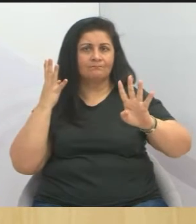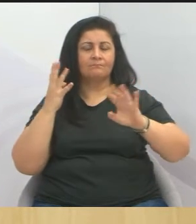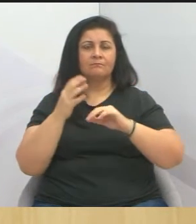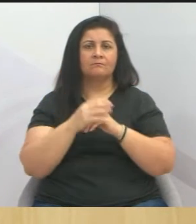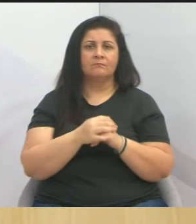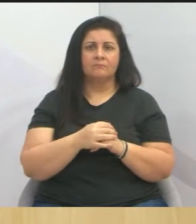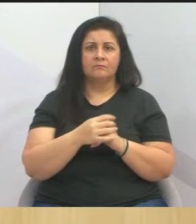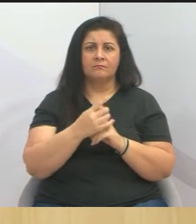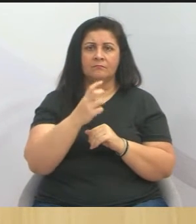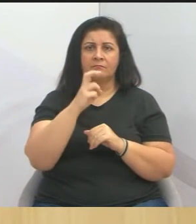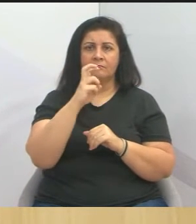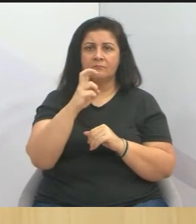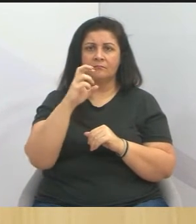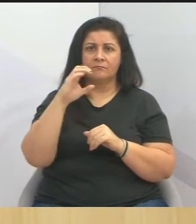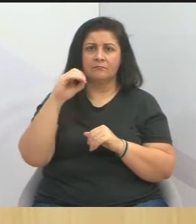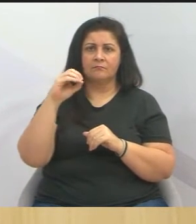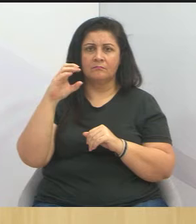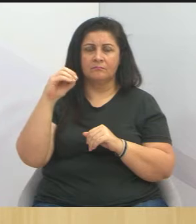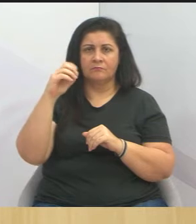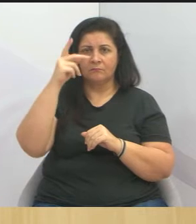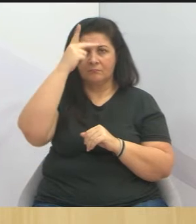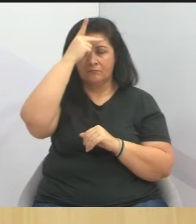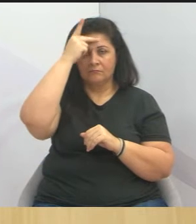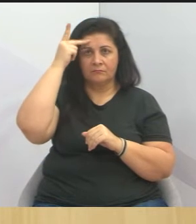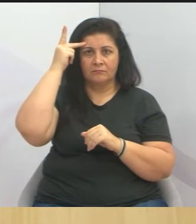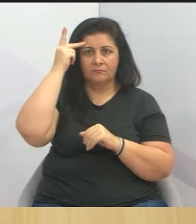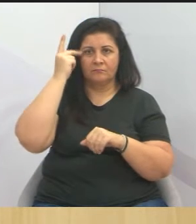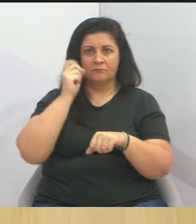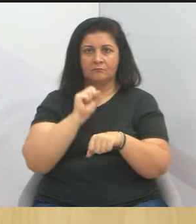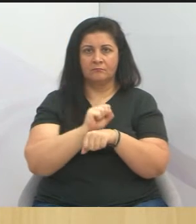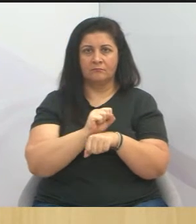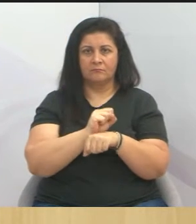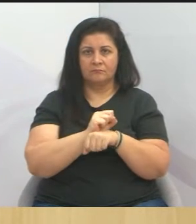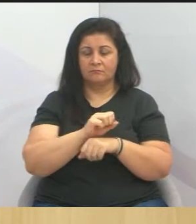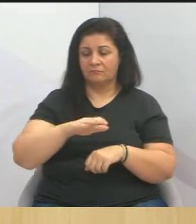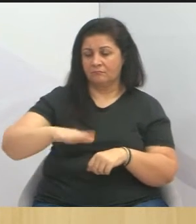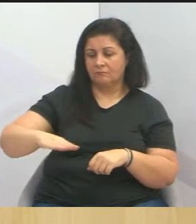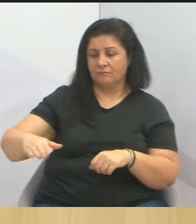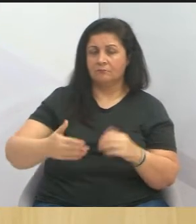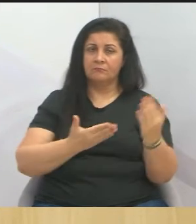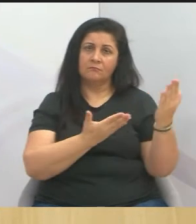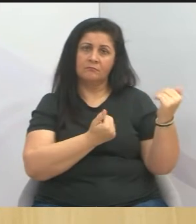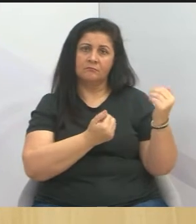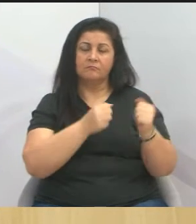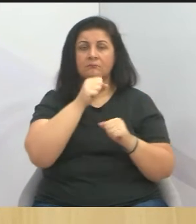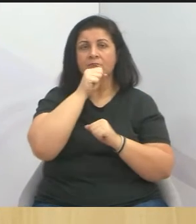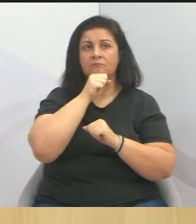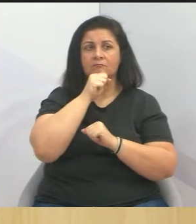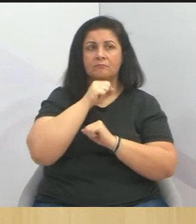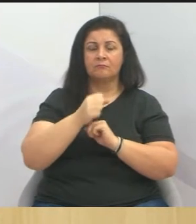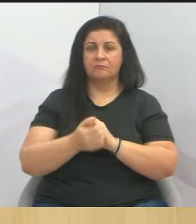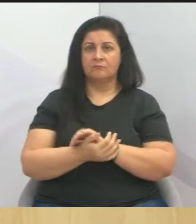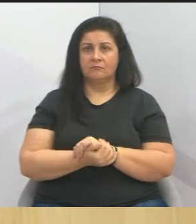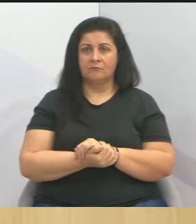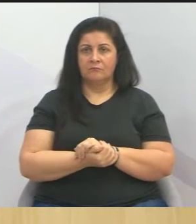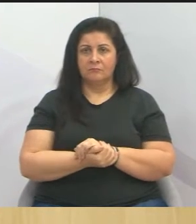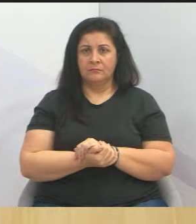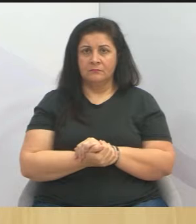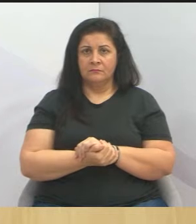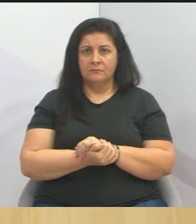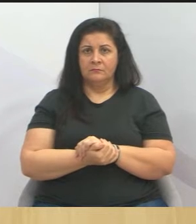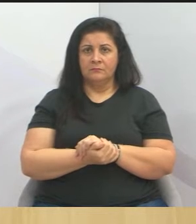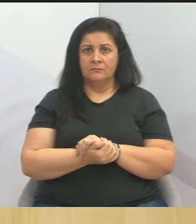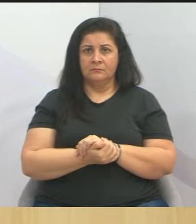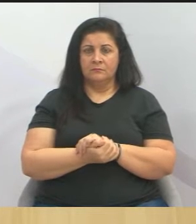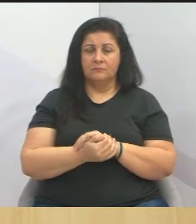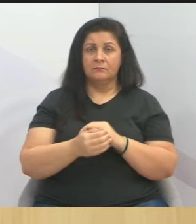menos 500 pessoas aguardando entre crianças jovens e idosos já não quis